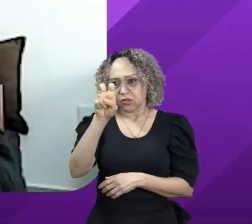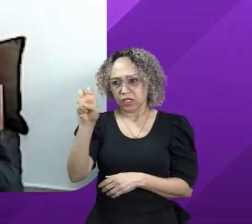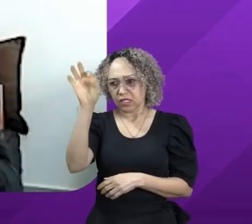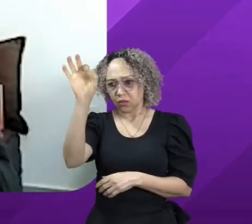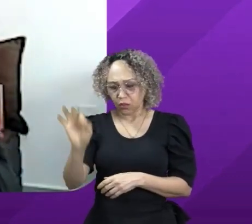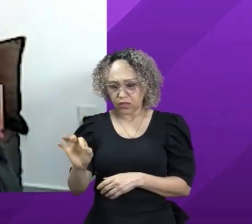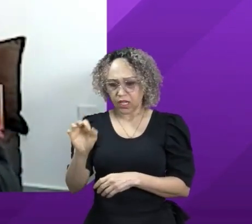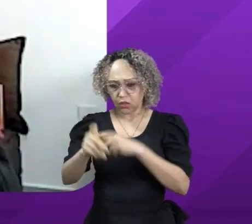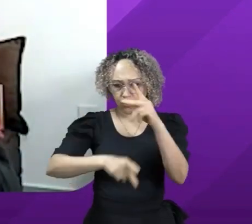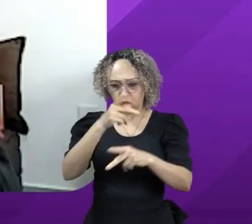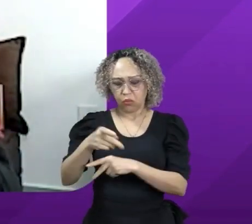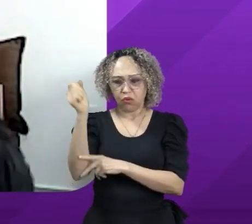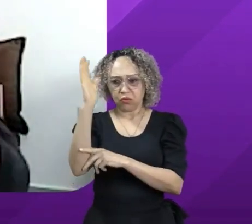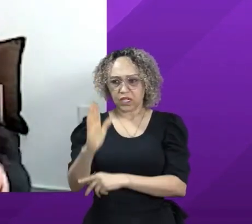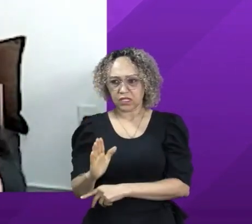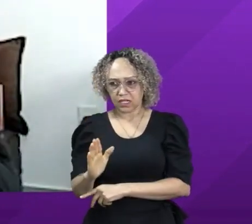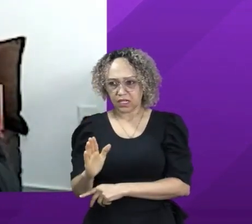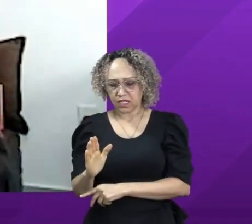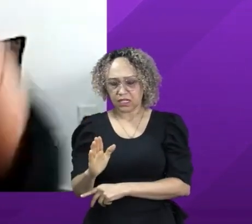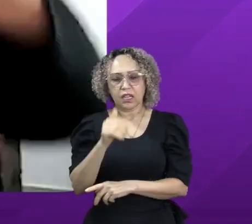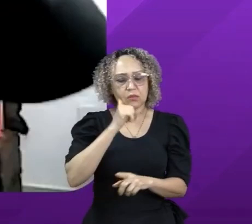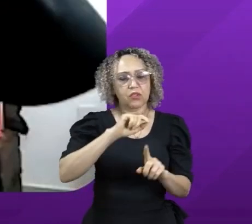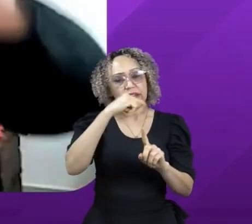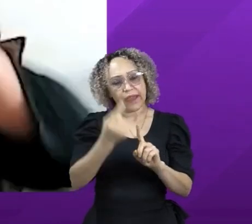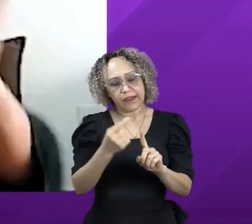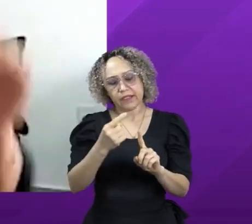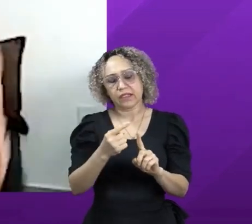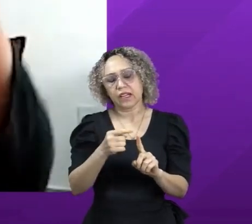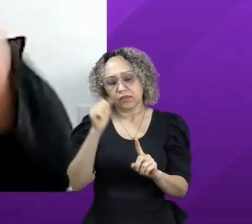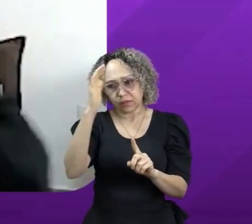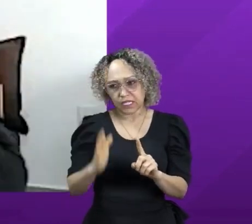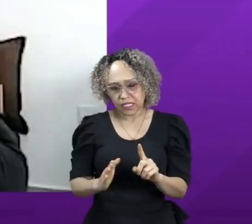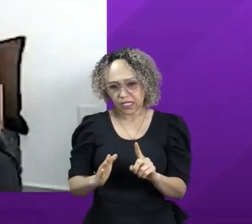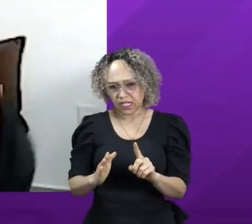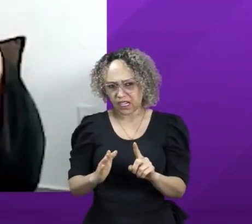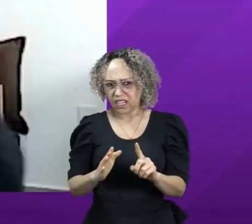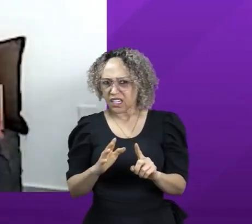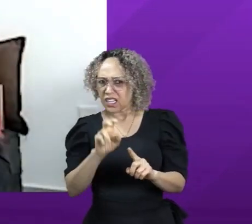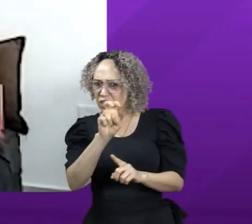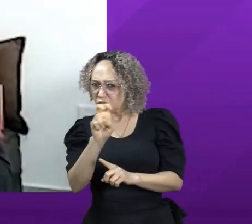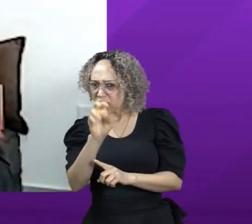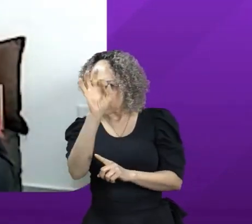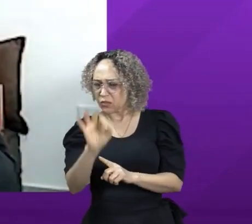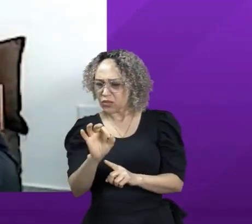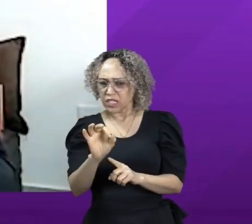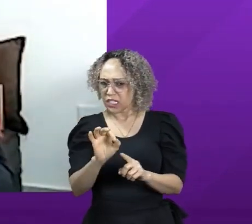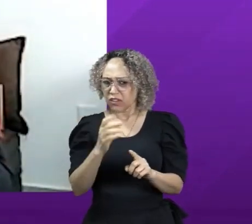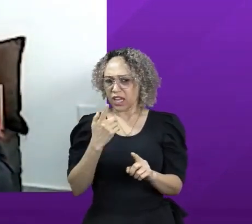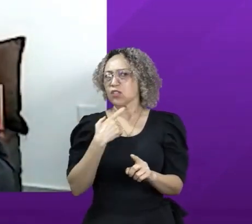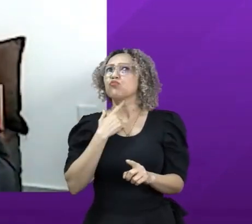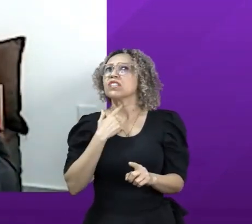da população brasileira, das gestantes brasileiras, tem uma gestação que não é intencional, que não é planejada,